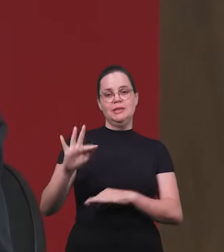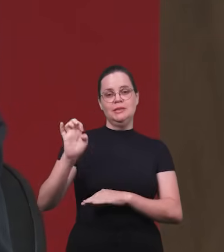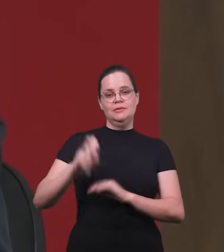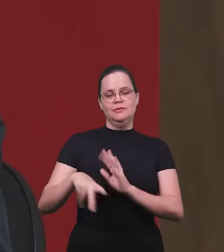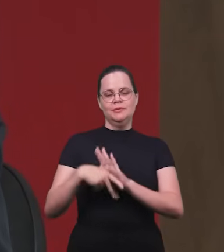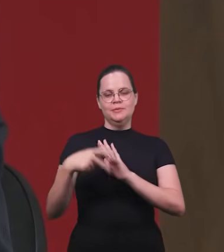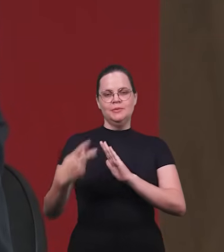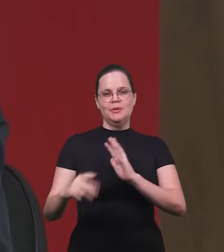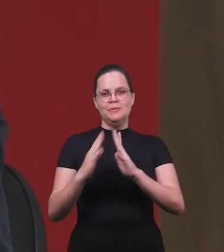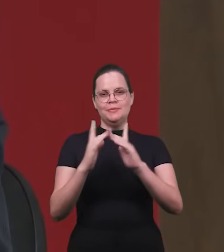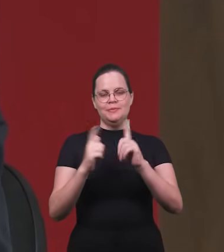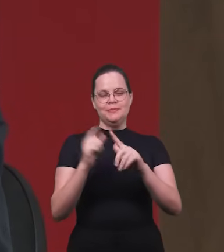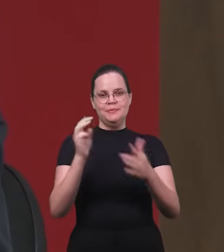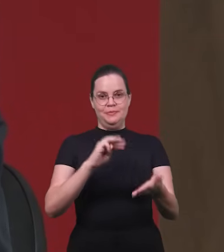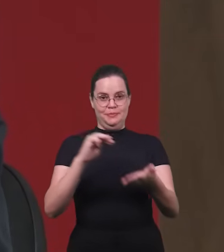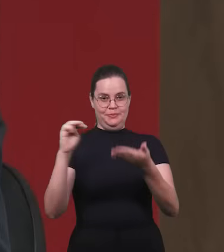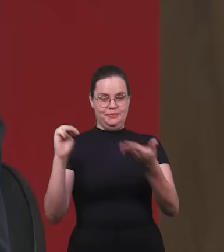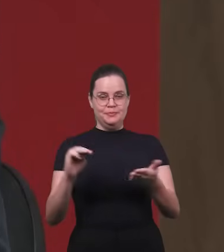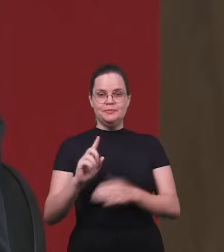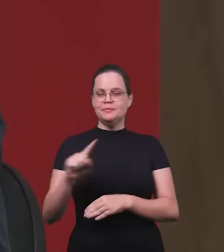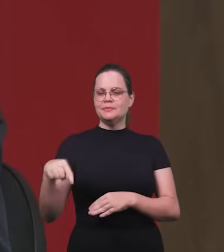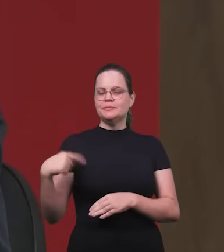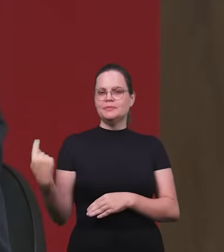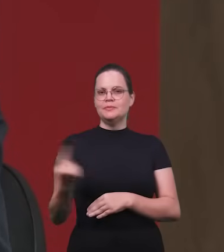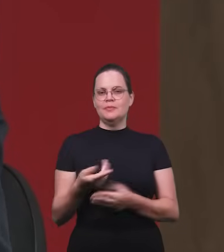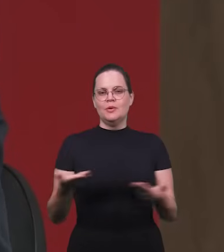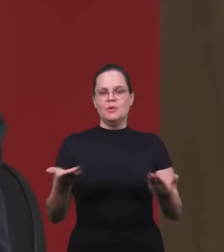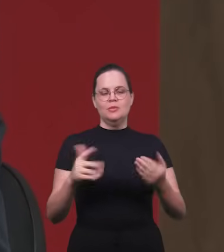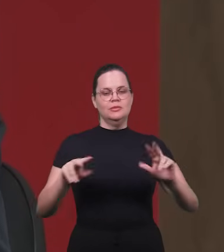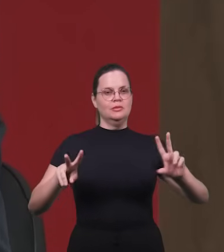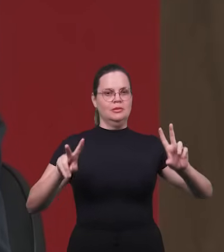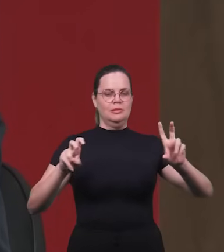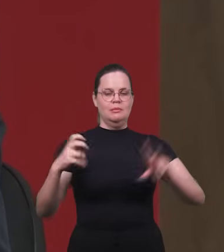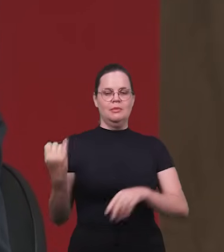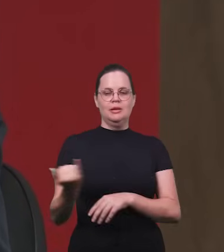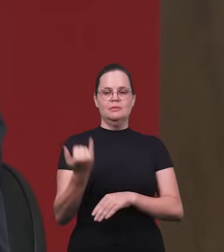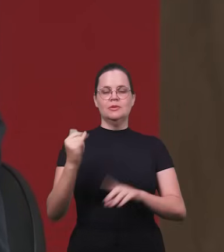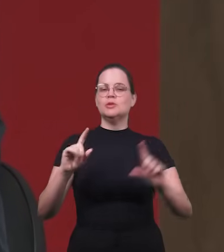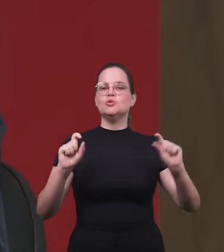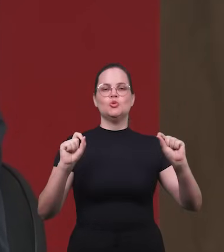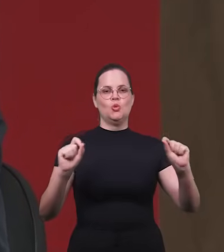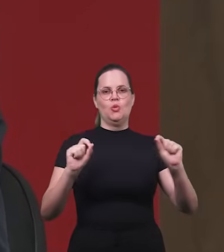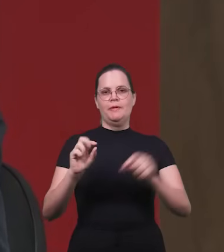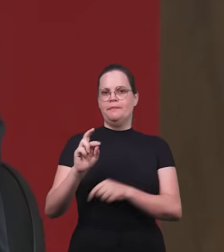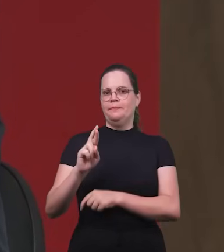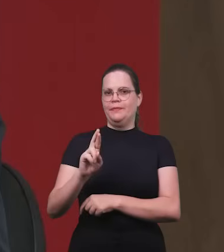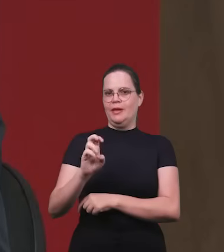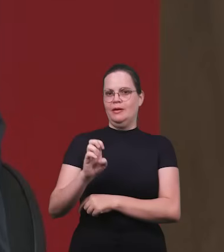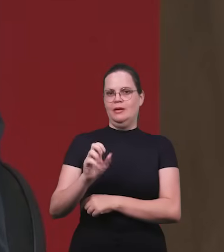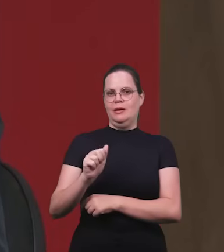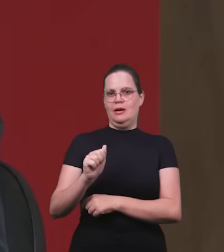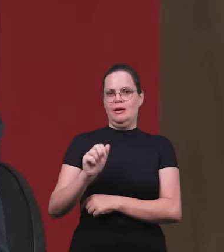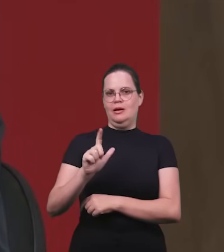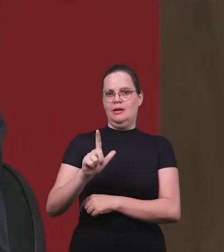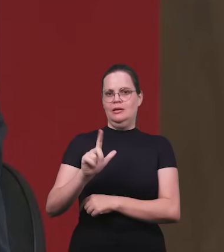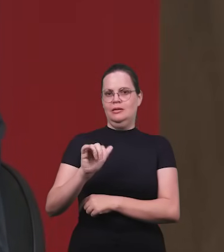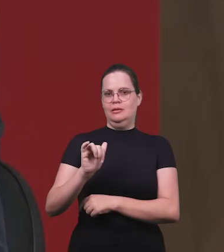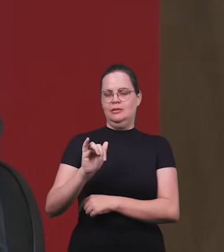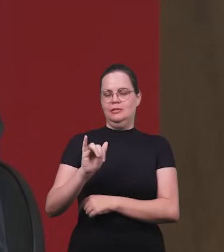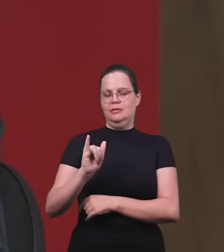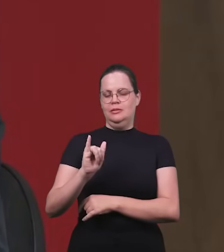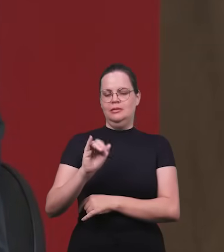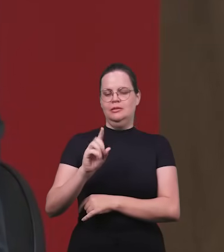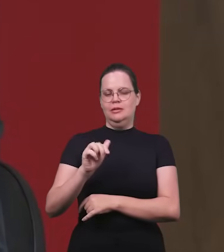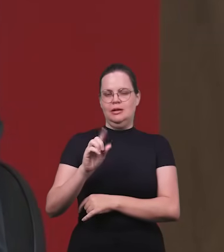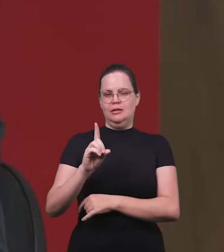Cristã Maranata. Estamos aqui para tratar a respeito de mais um tema que é a realidade. Nós vamos falar aqui a